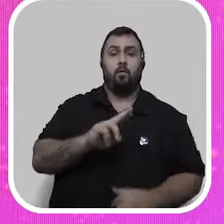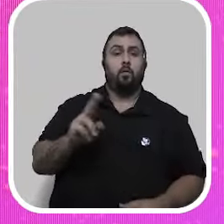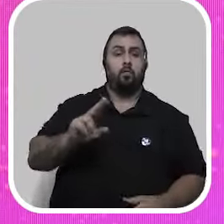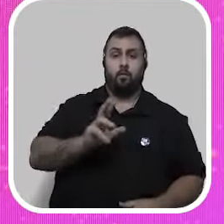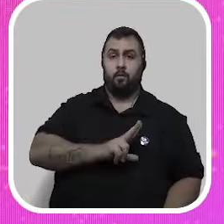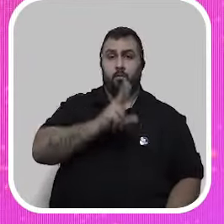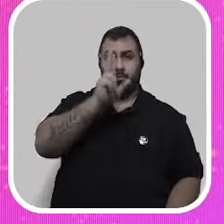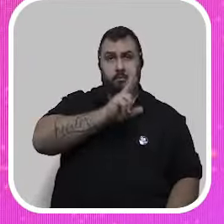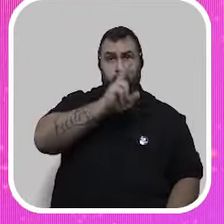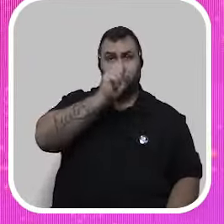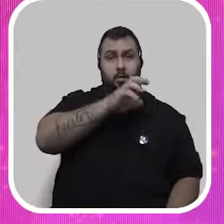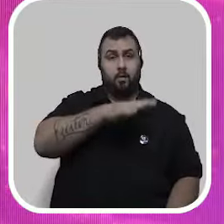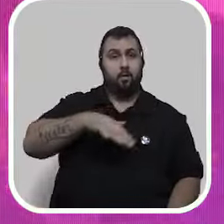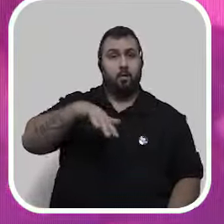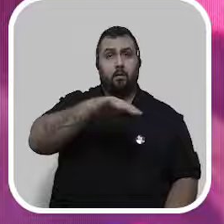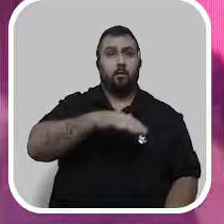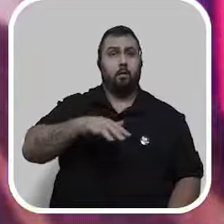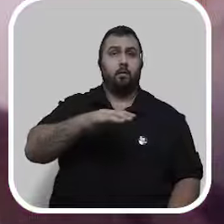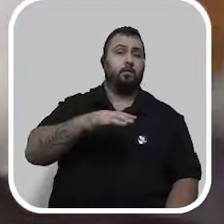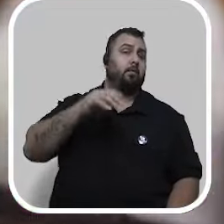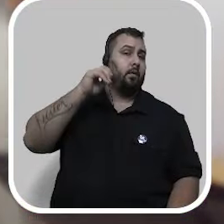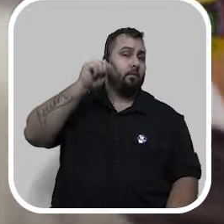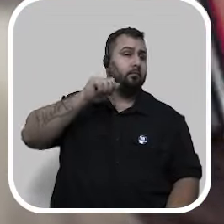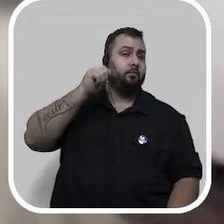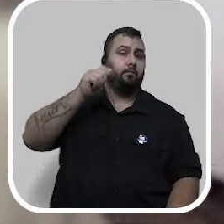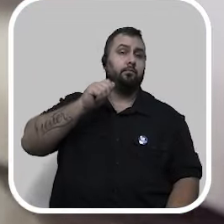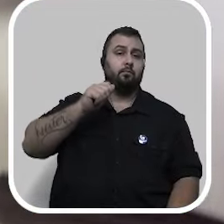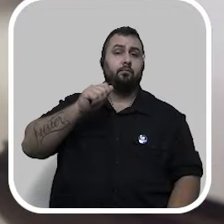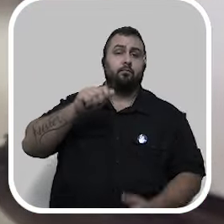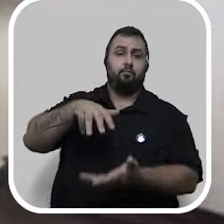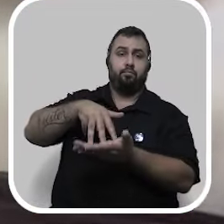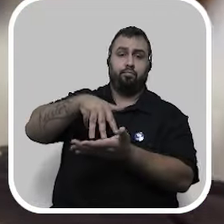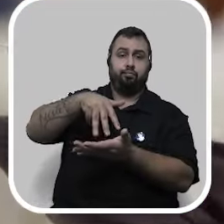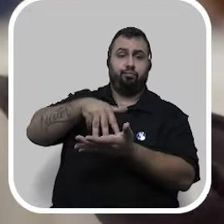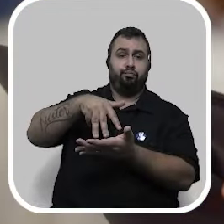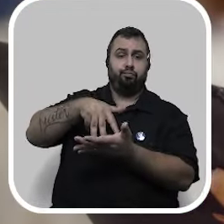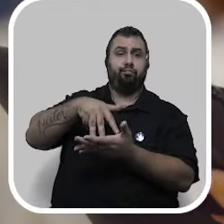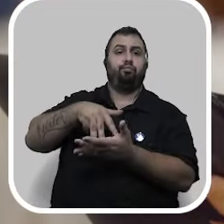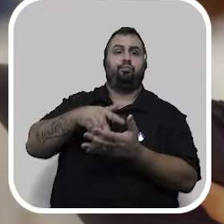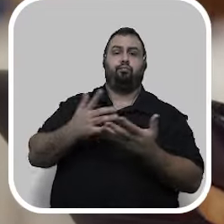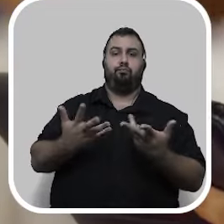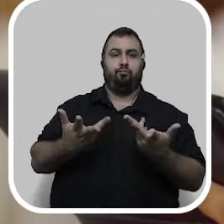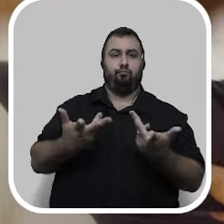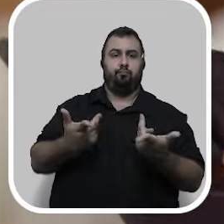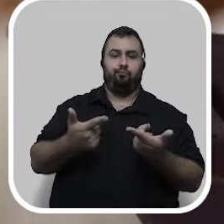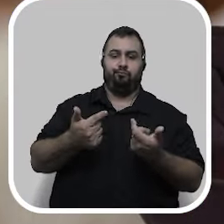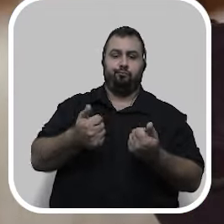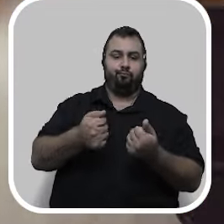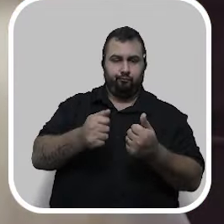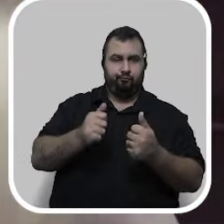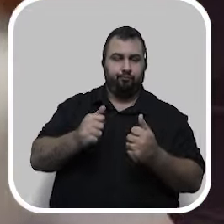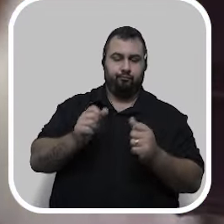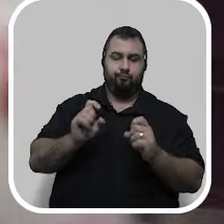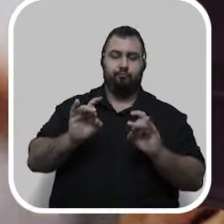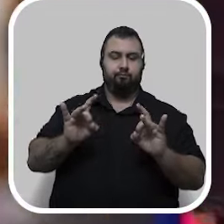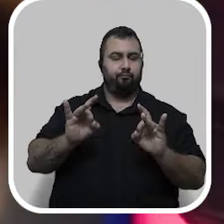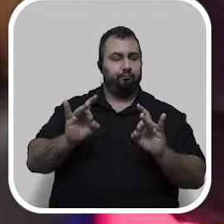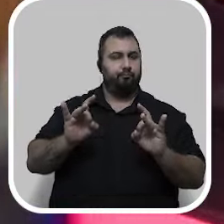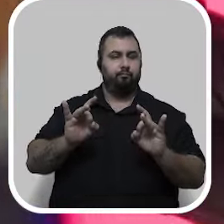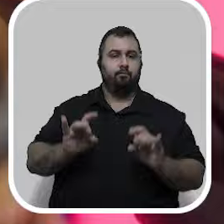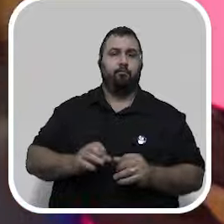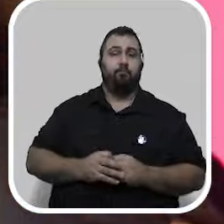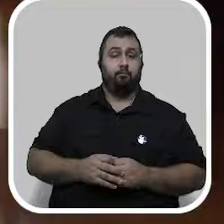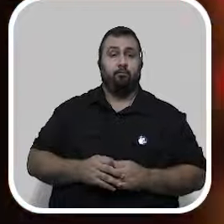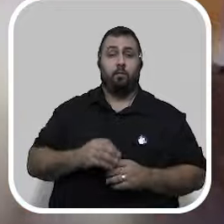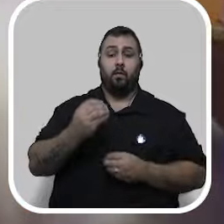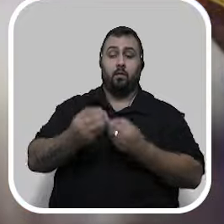geração de artistas que fazem do Sambódromo um verdadeiro espetáculo a céu aberto o carnavalesco da Virador vai contar como combinou a